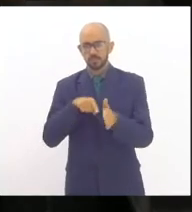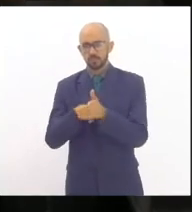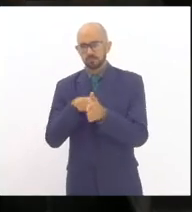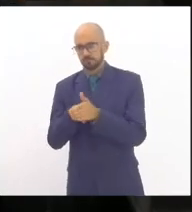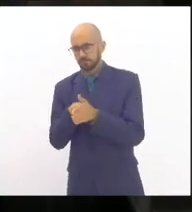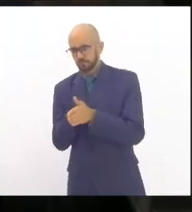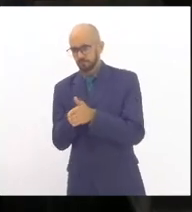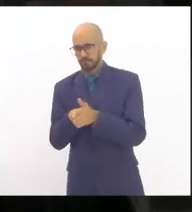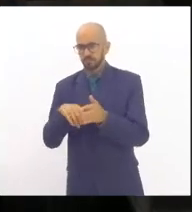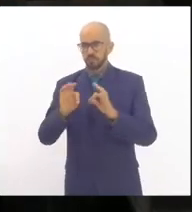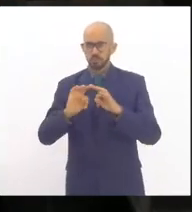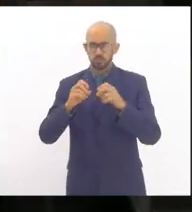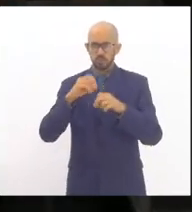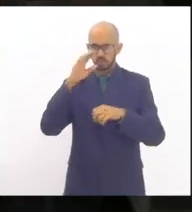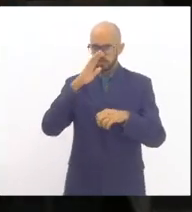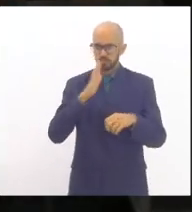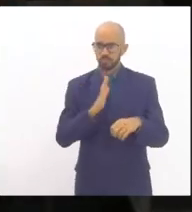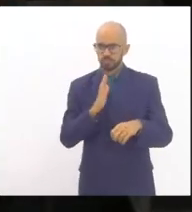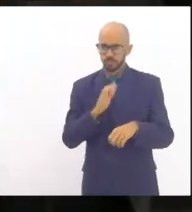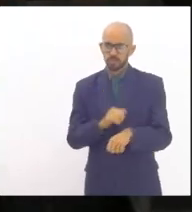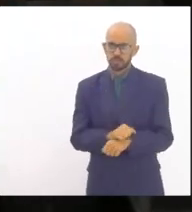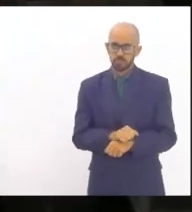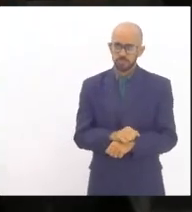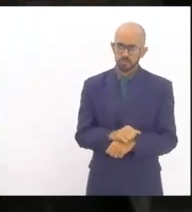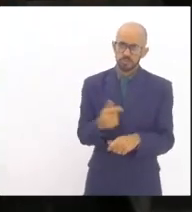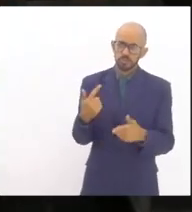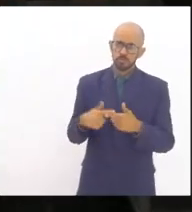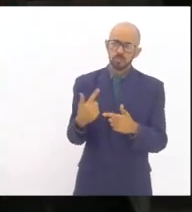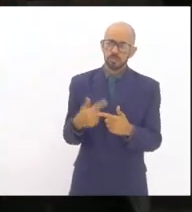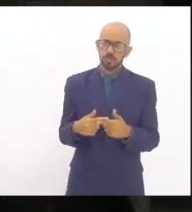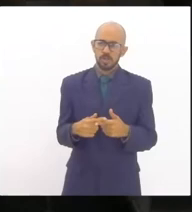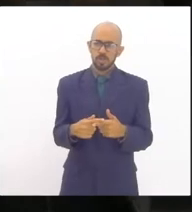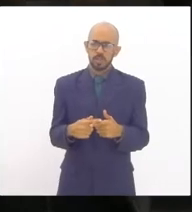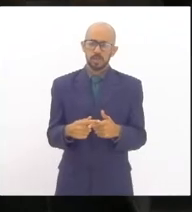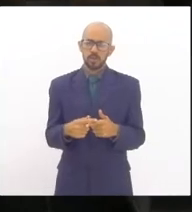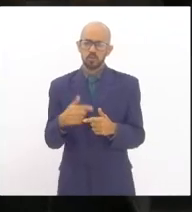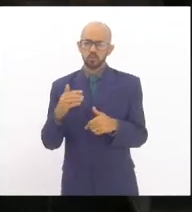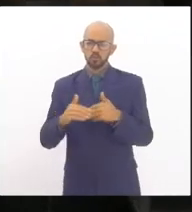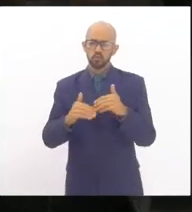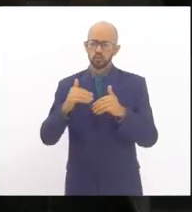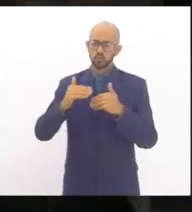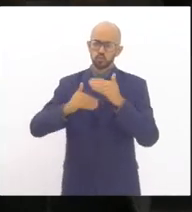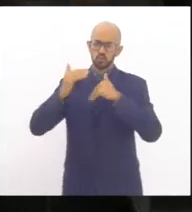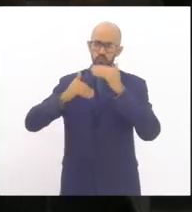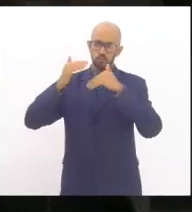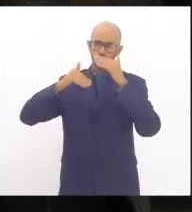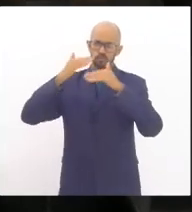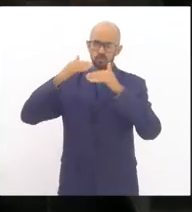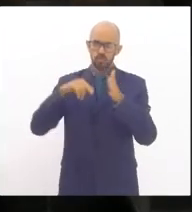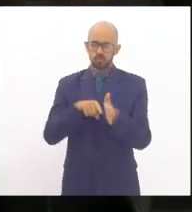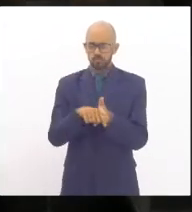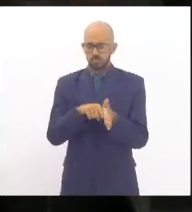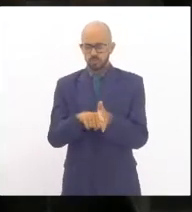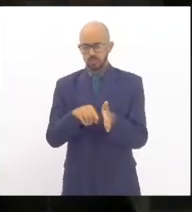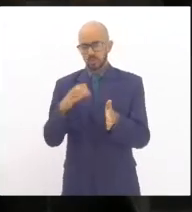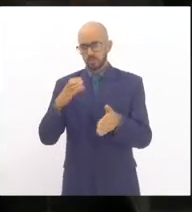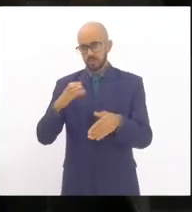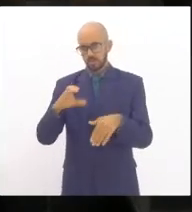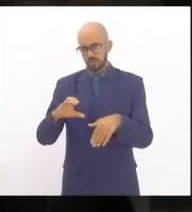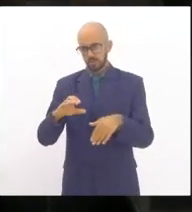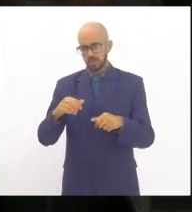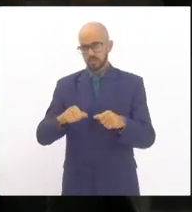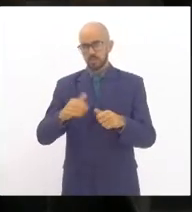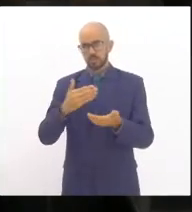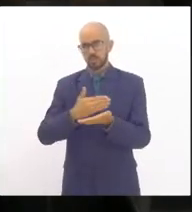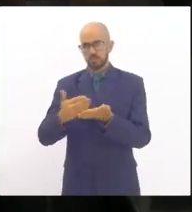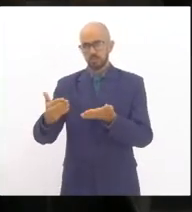pesquisadores em todo o território nacional sim que de novo o êxito de pesquisadores e pesquisadores de cientistas começa a ser